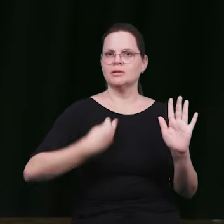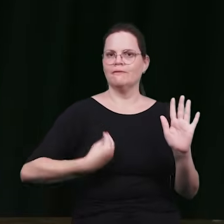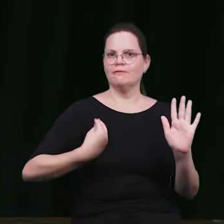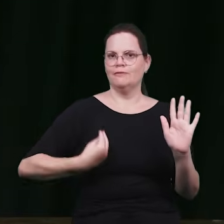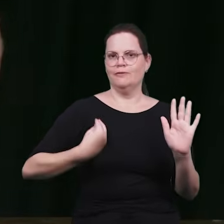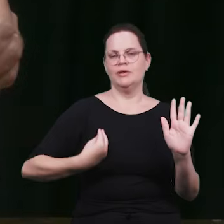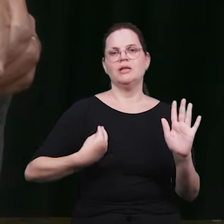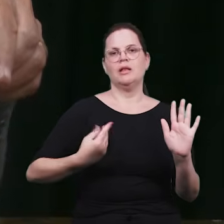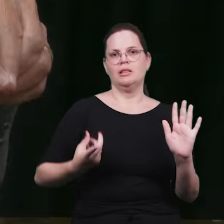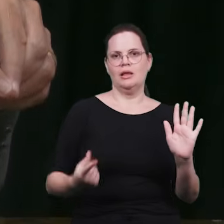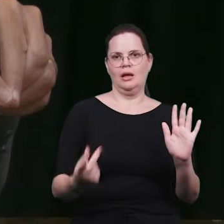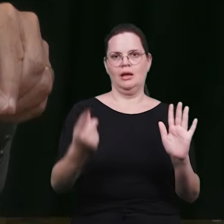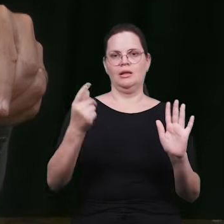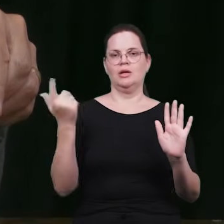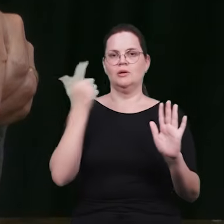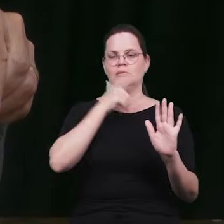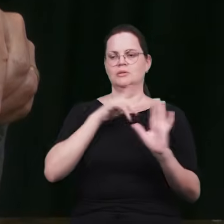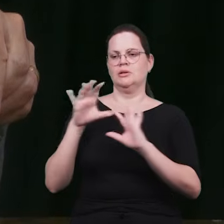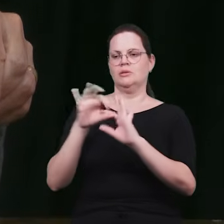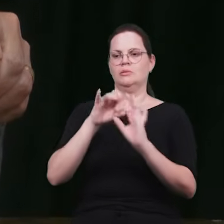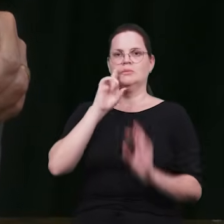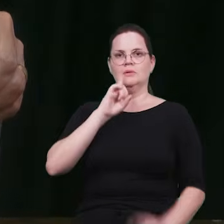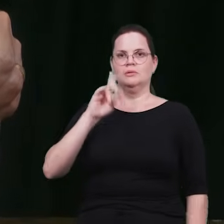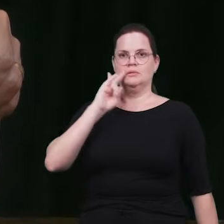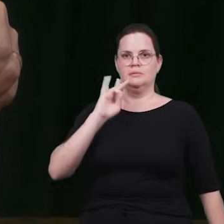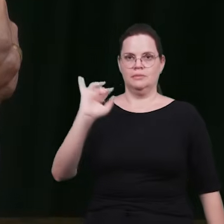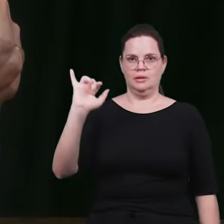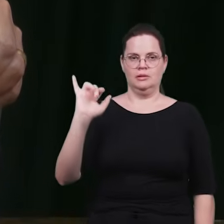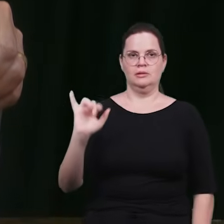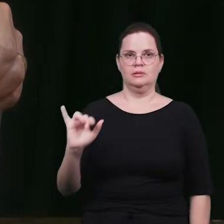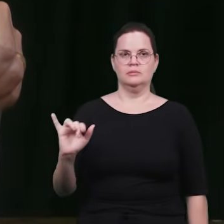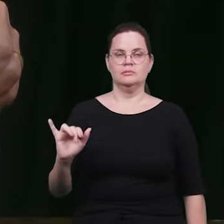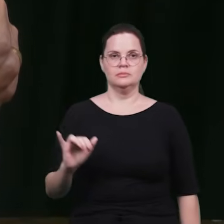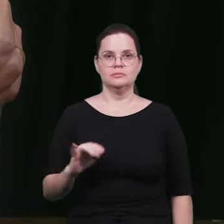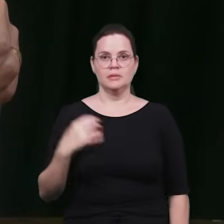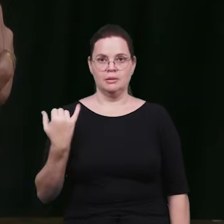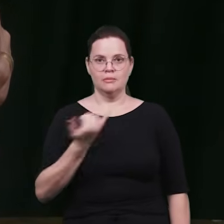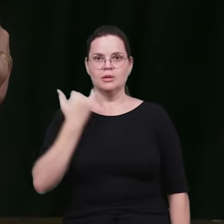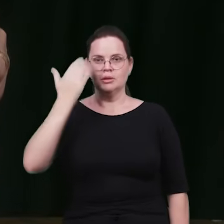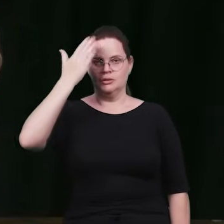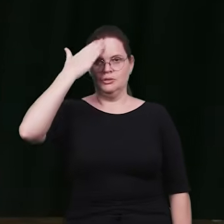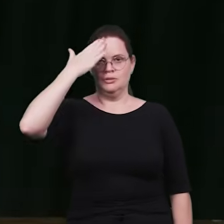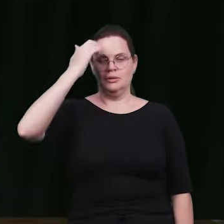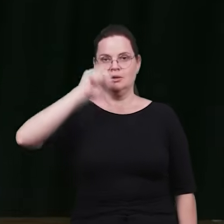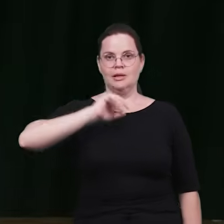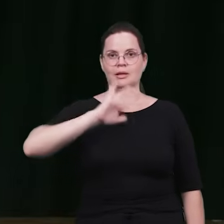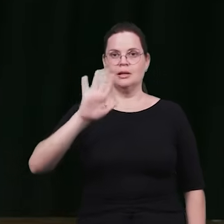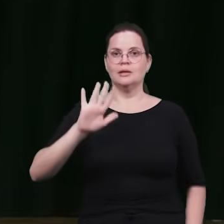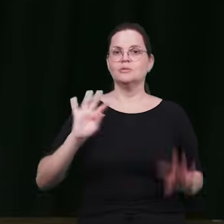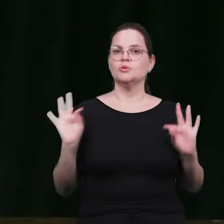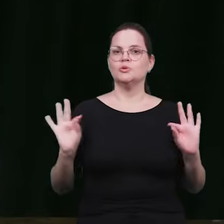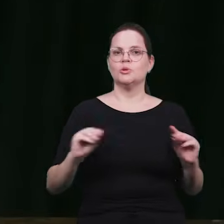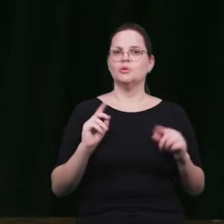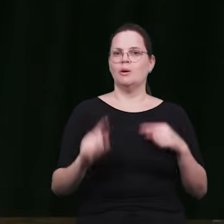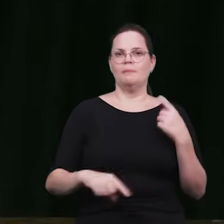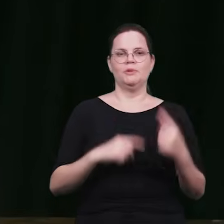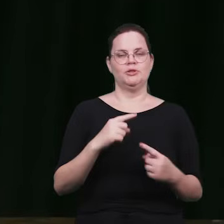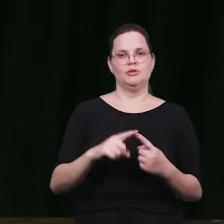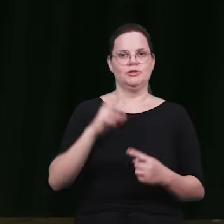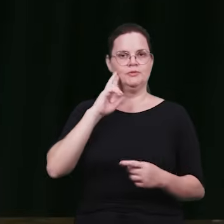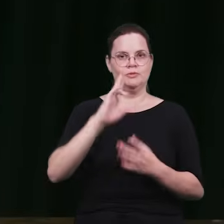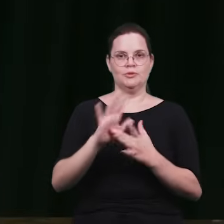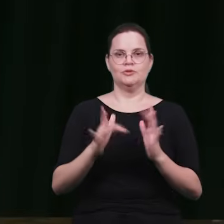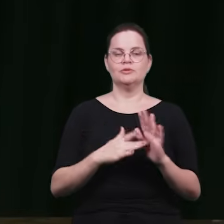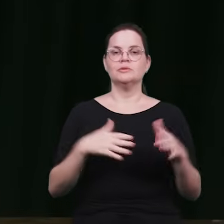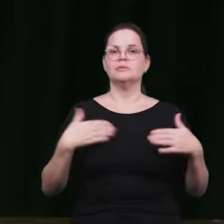novamente acesso ao Pai. É importante nós entendermos. Todo o objetivo do Senhor foi esse aí, nos